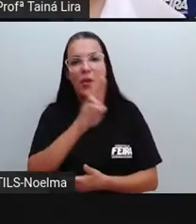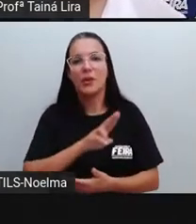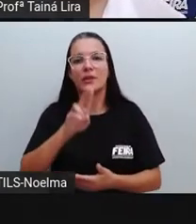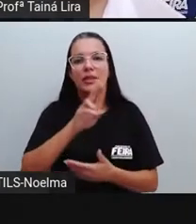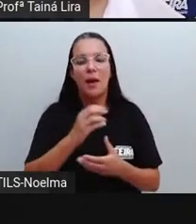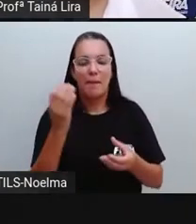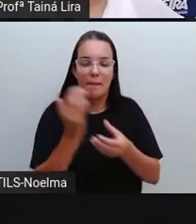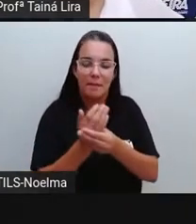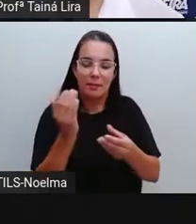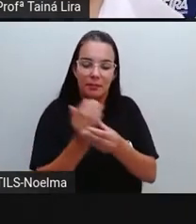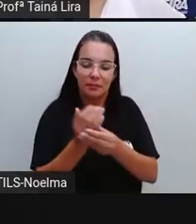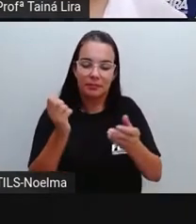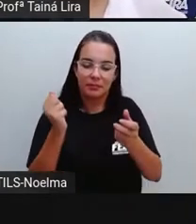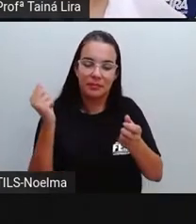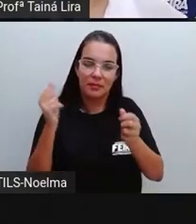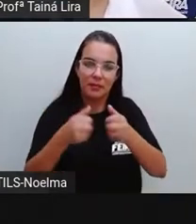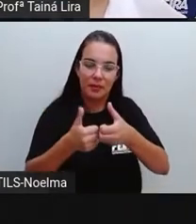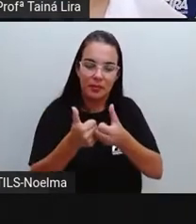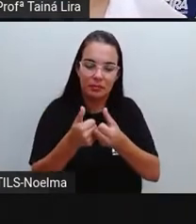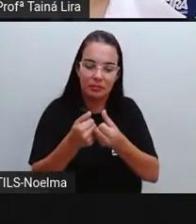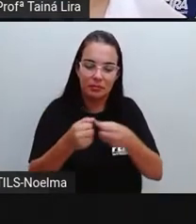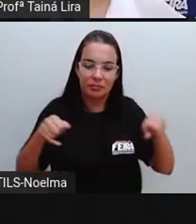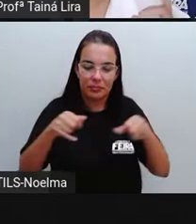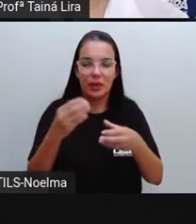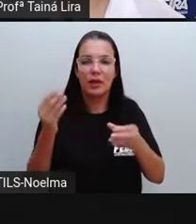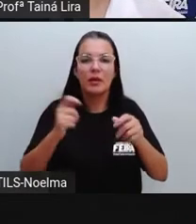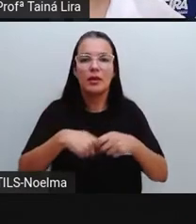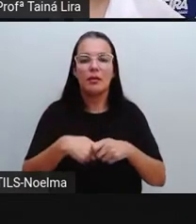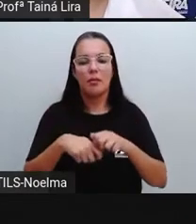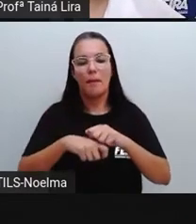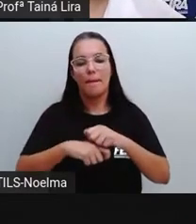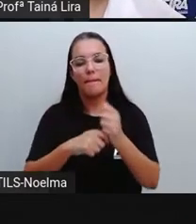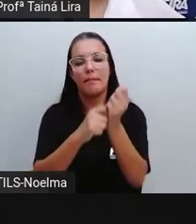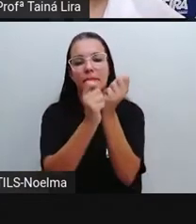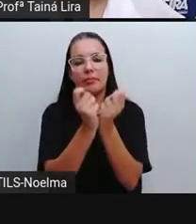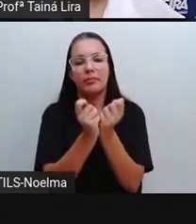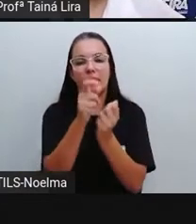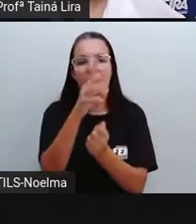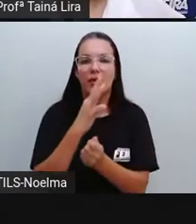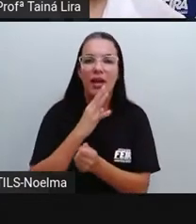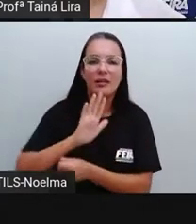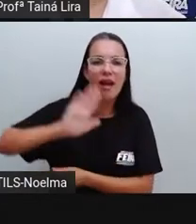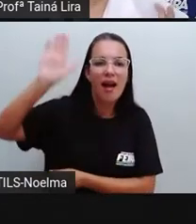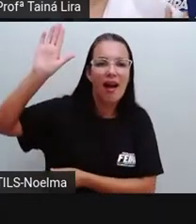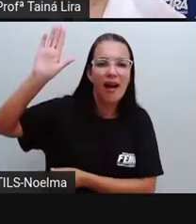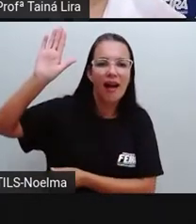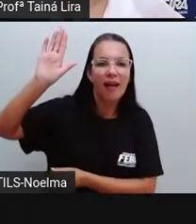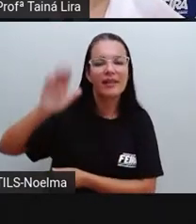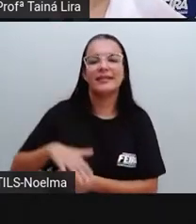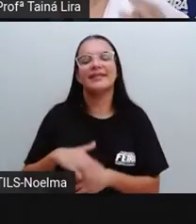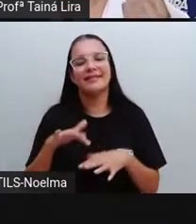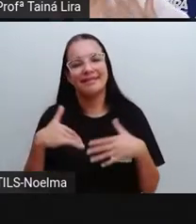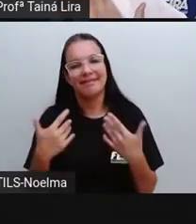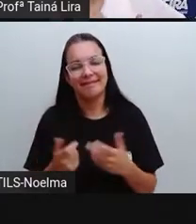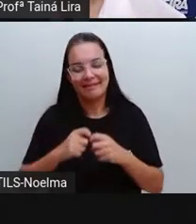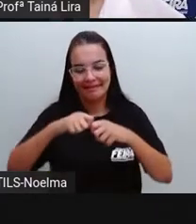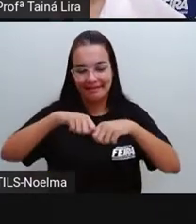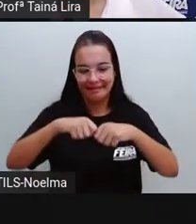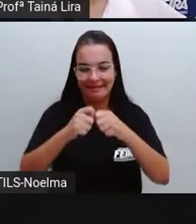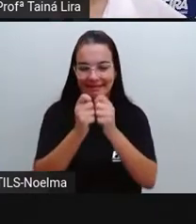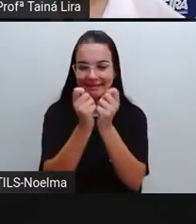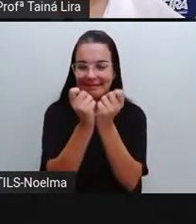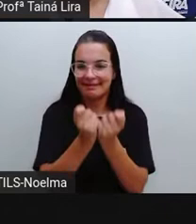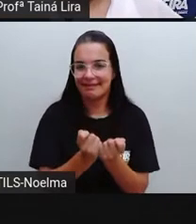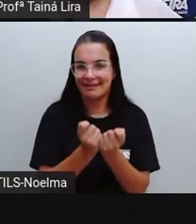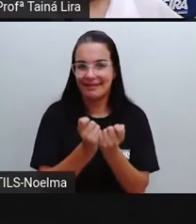ó, o baralho. Quem já conhece o baralho? Levanta a mão aí para prover. Ah, o baralho, né? É muito